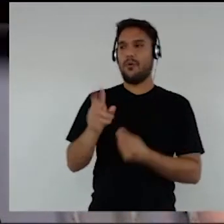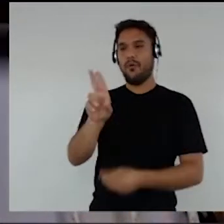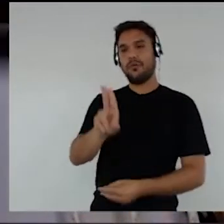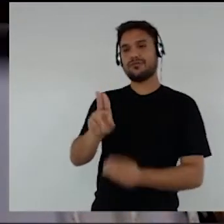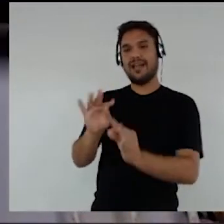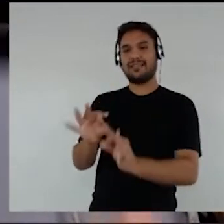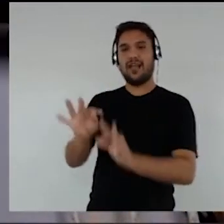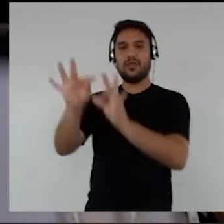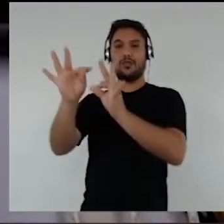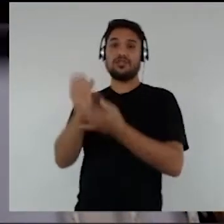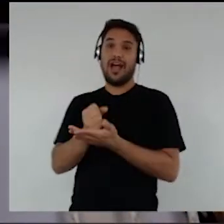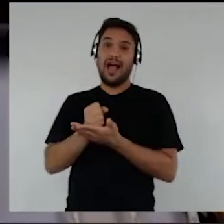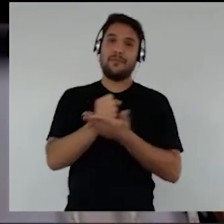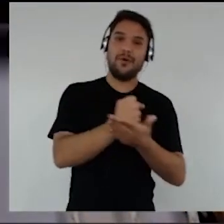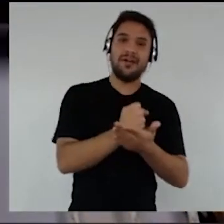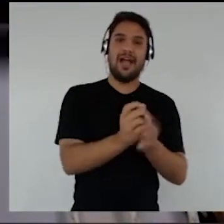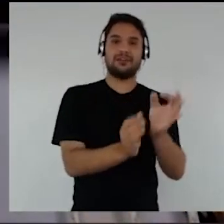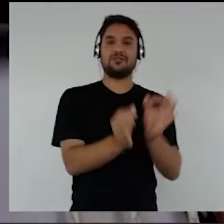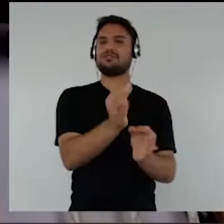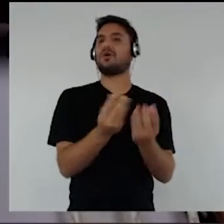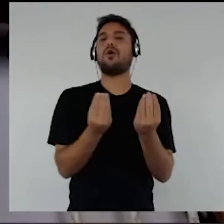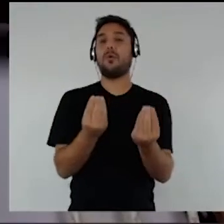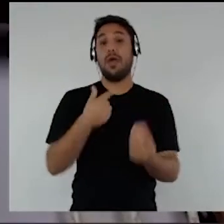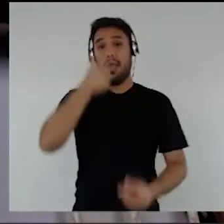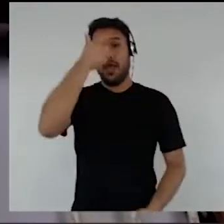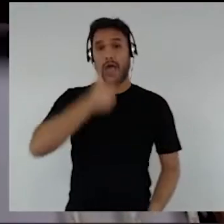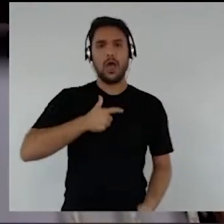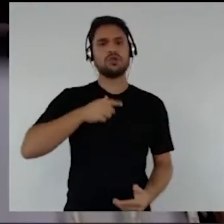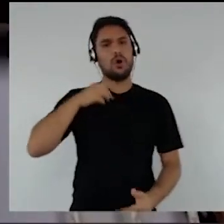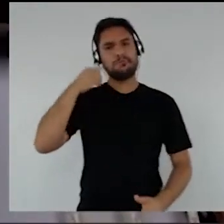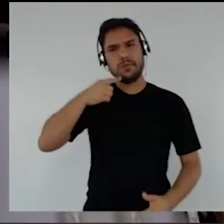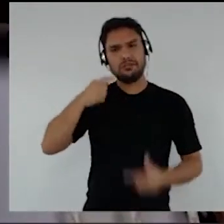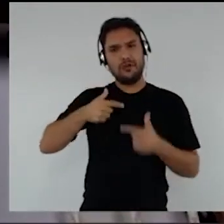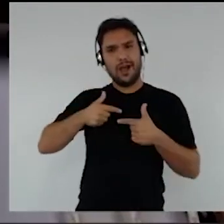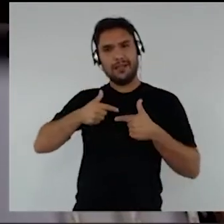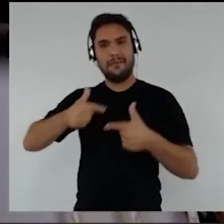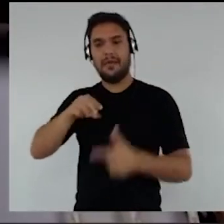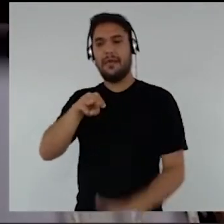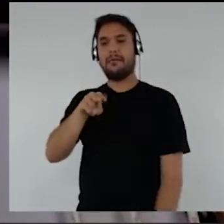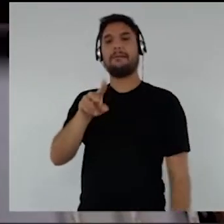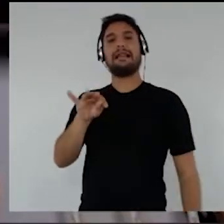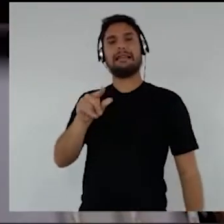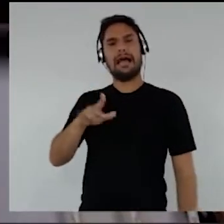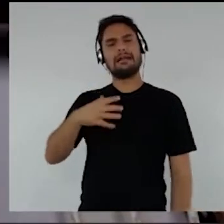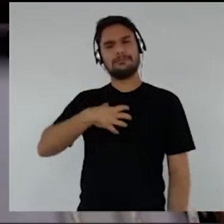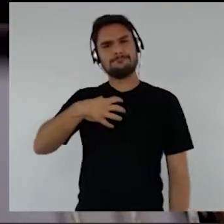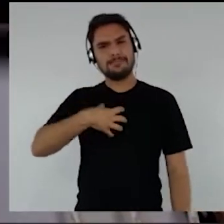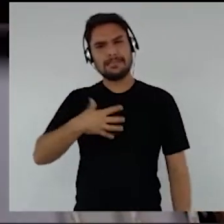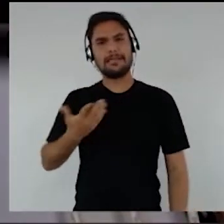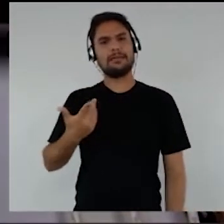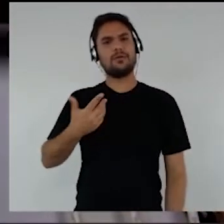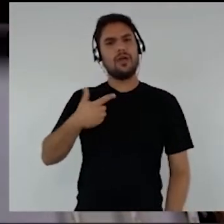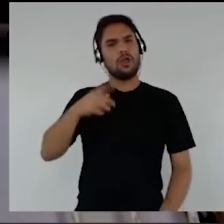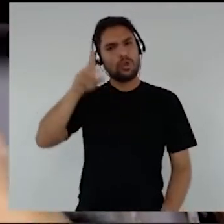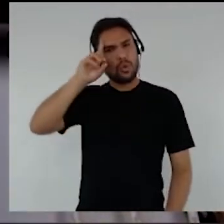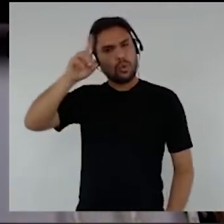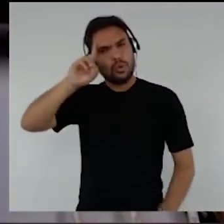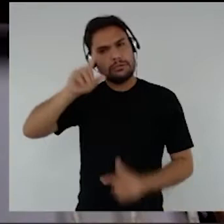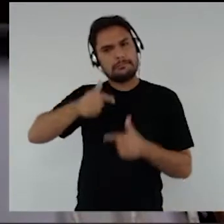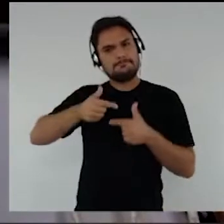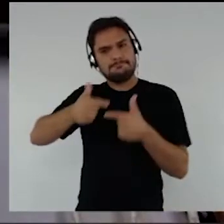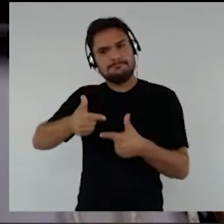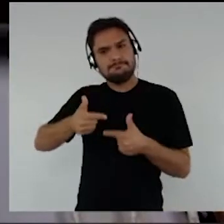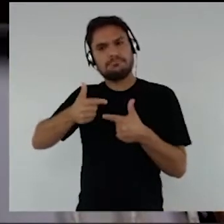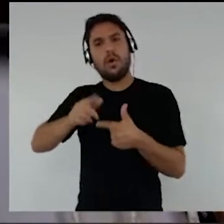a favor. Eu acho, Felipe, eu sou advogada militante, atuante, então eu estou sentindo na pele, estou tendo a lida diária do que